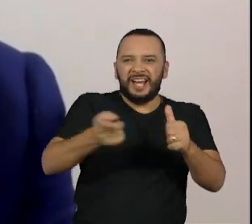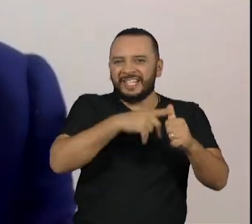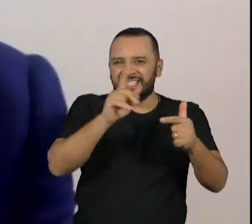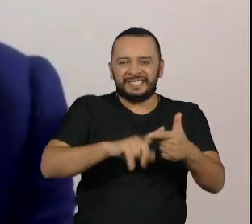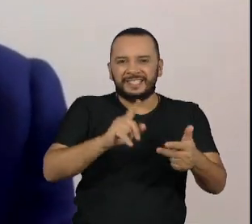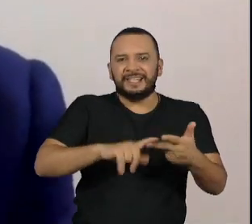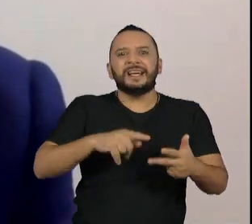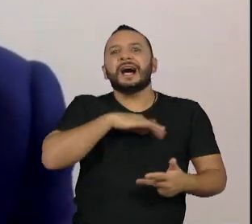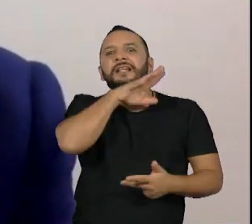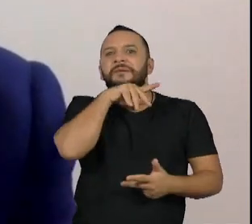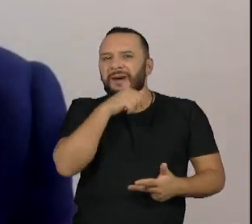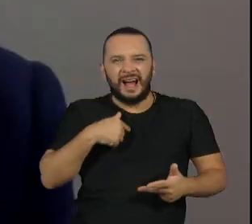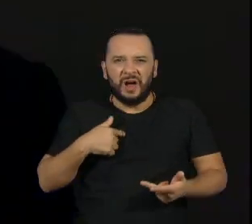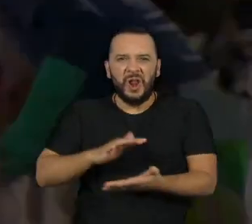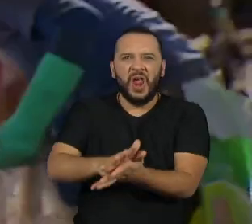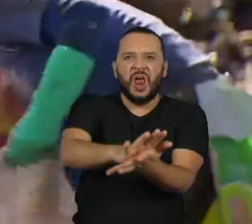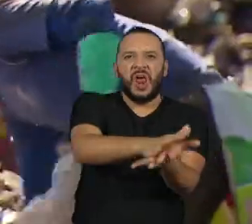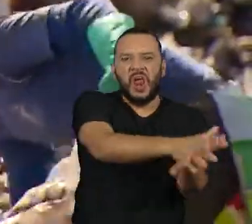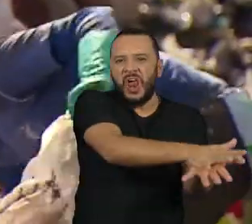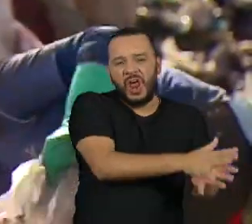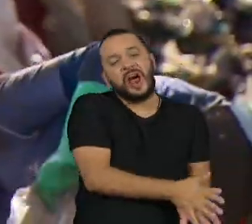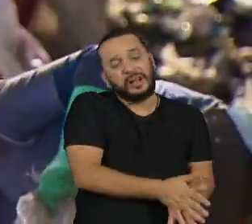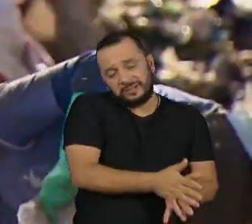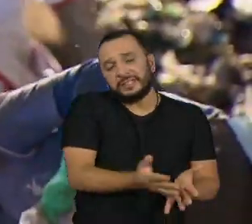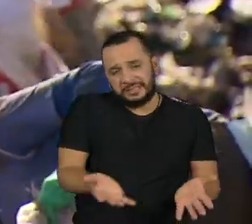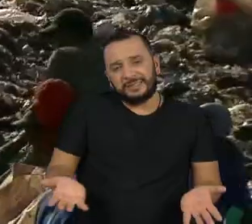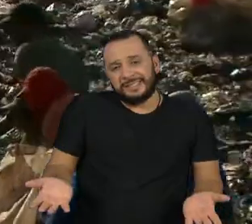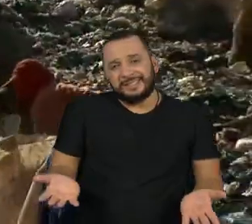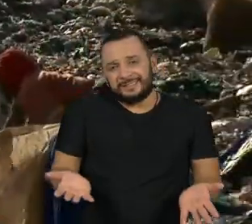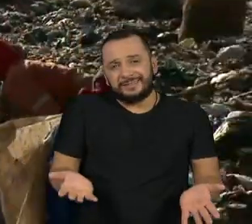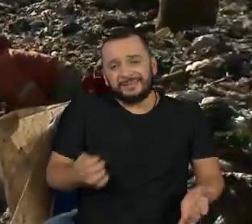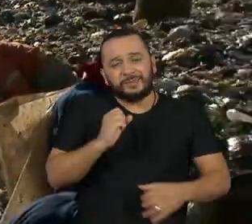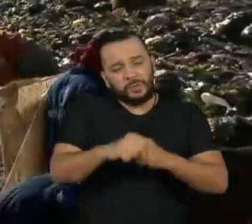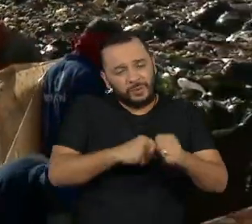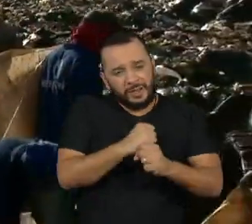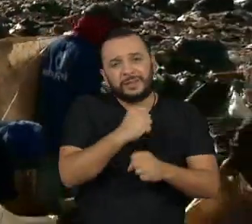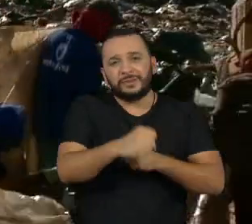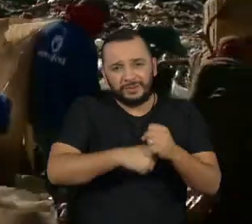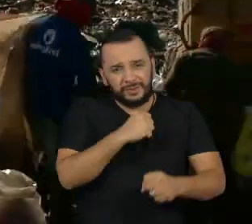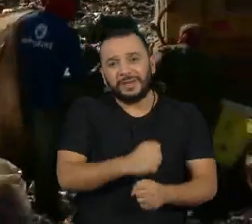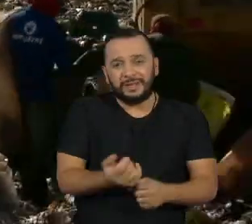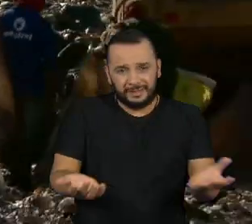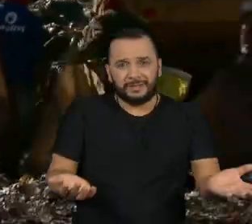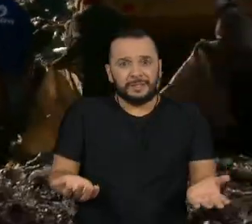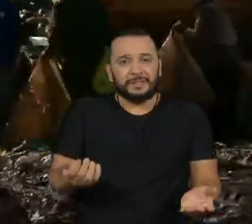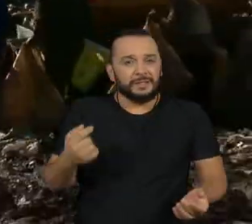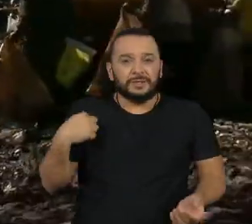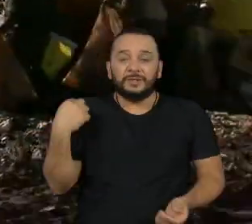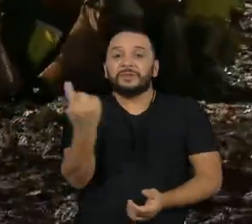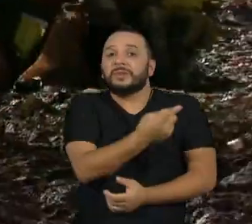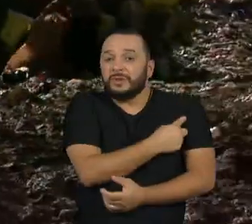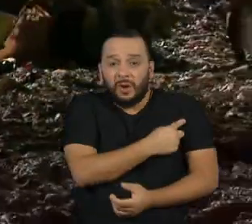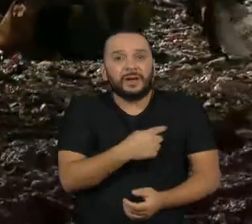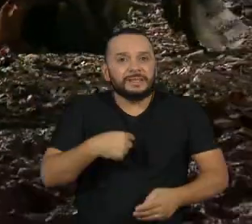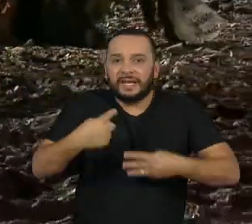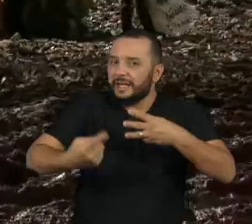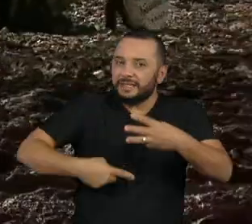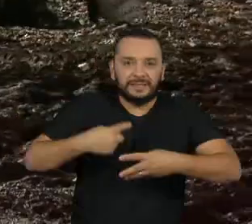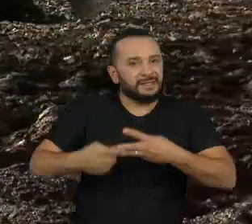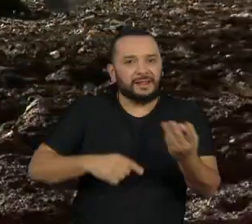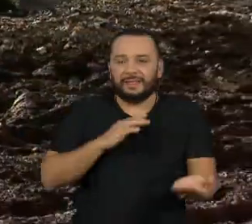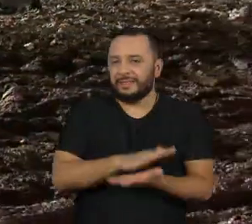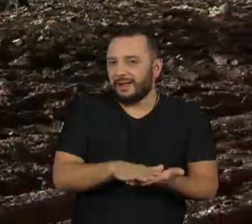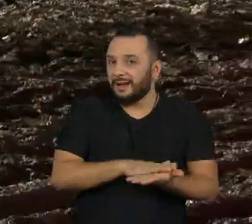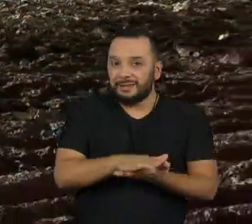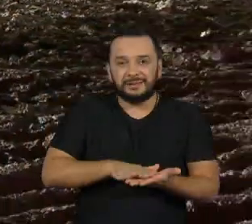entrando mais cedo no cheque especial, na moratória. Extraímos recursos e não conseguimos reaproveitar. Esse é um